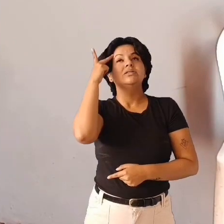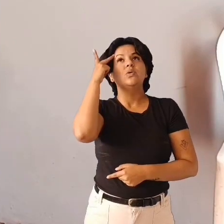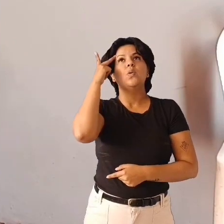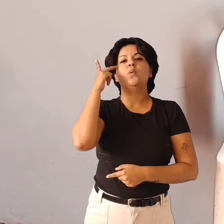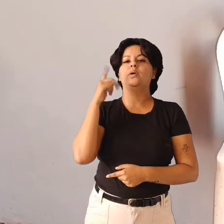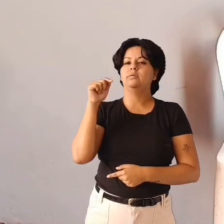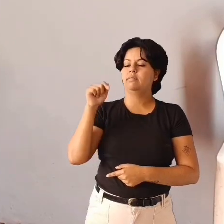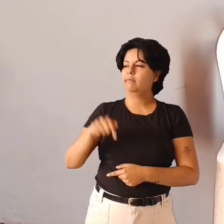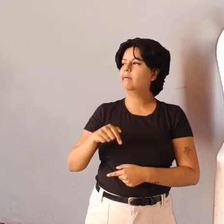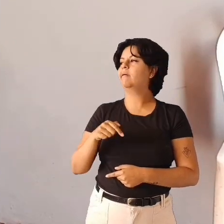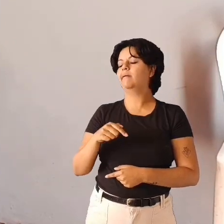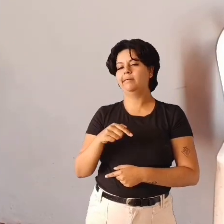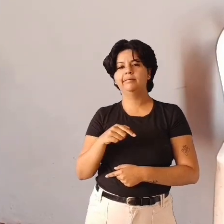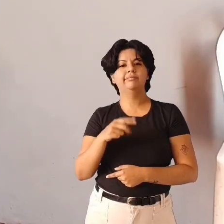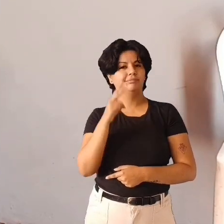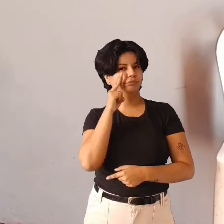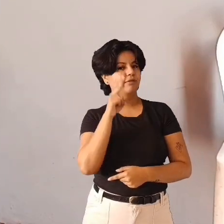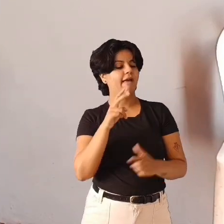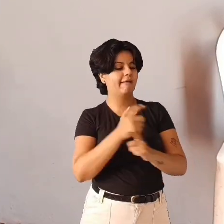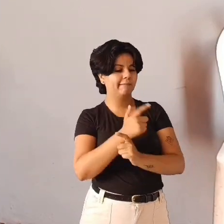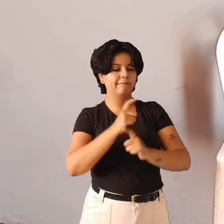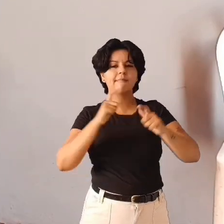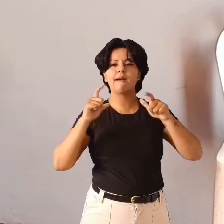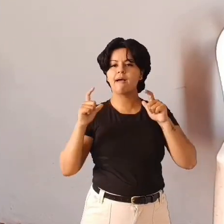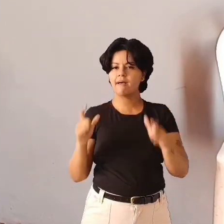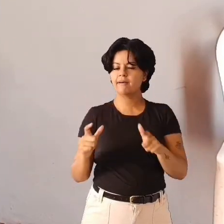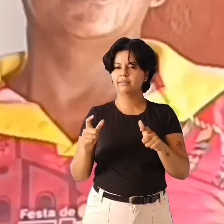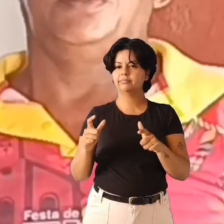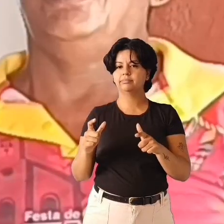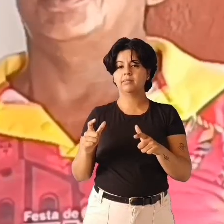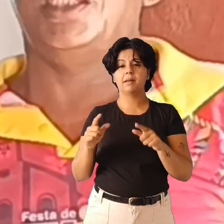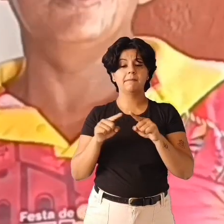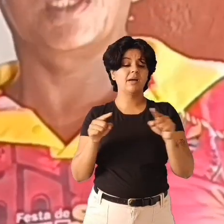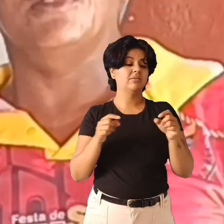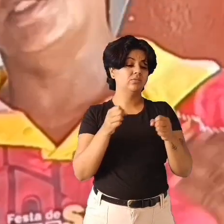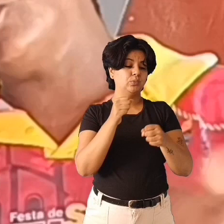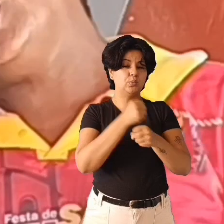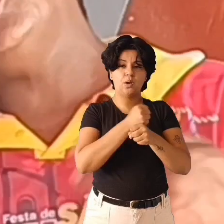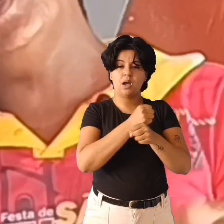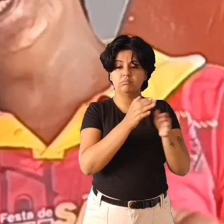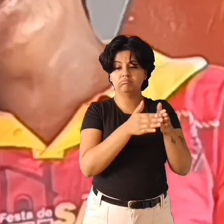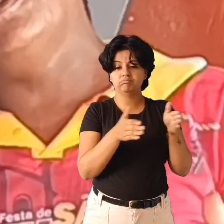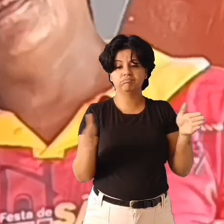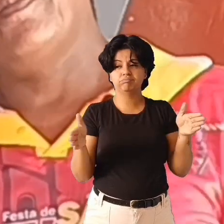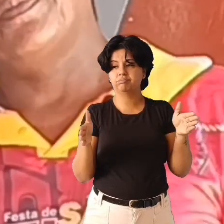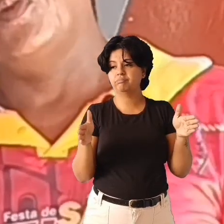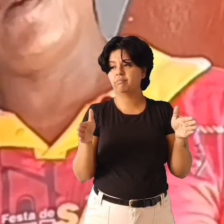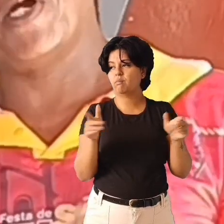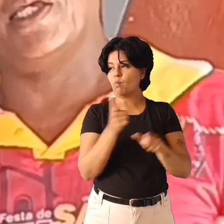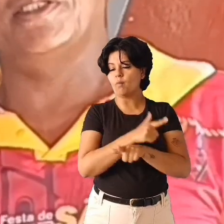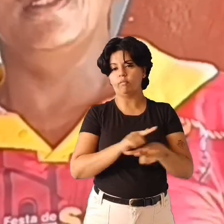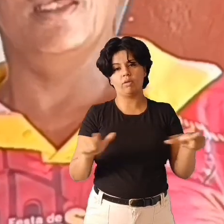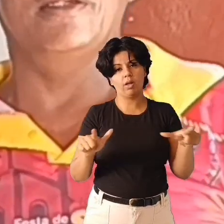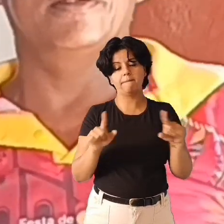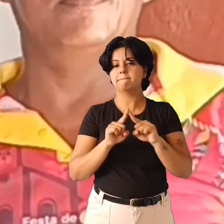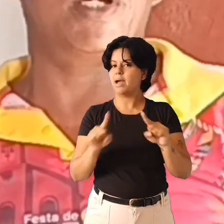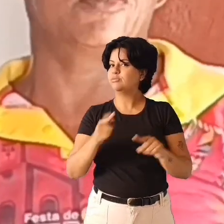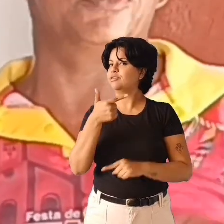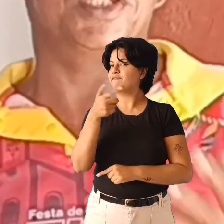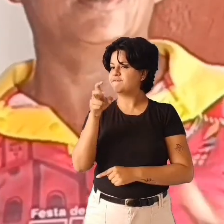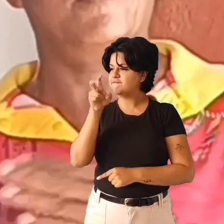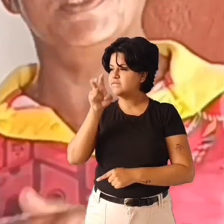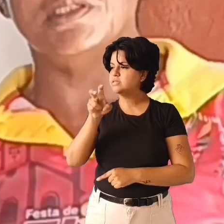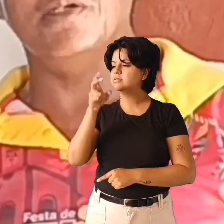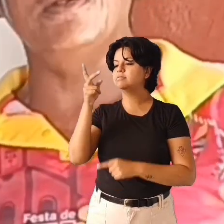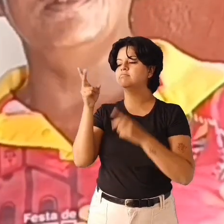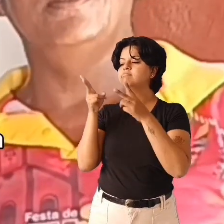julho, na hora do Ciro, é grandioso. Sendo que no decorrer do ano não aparece ninguém. Mas quando chega